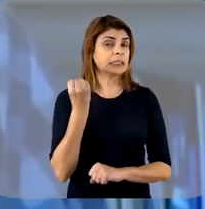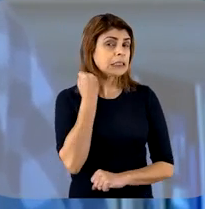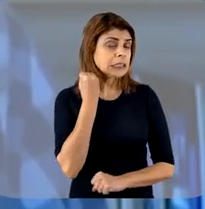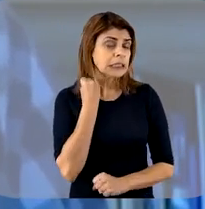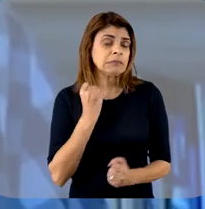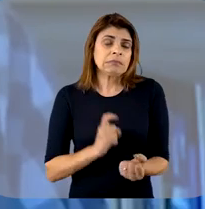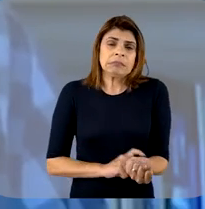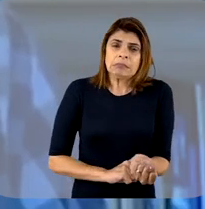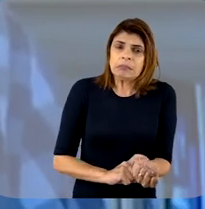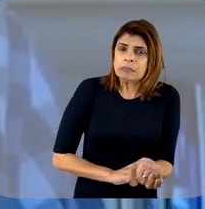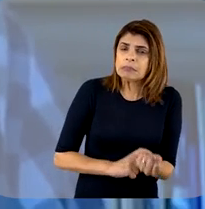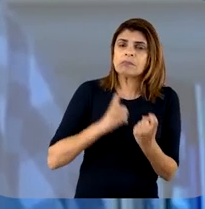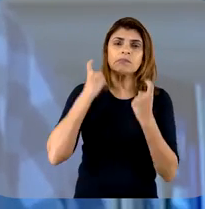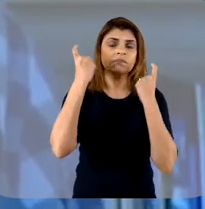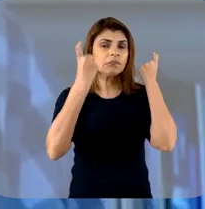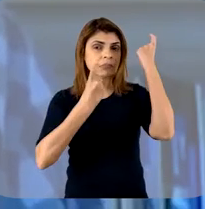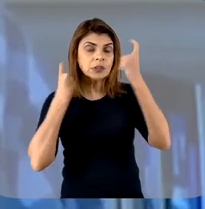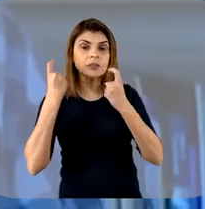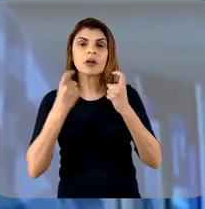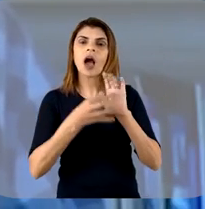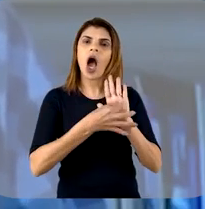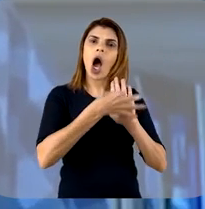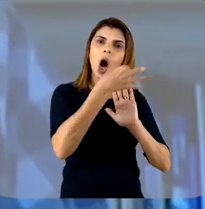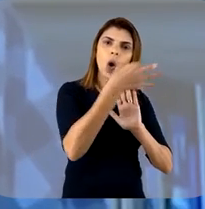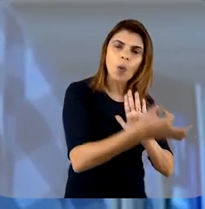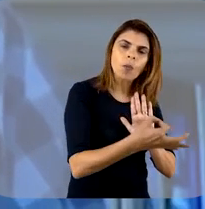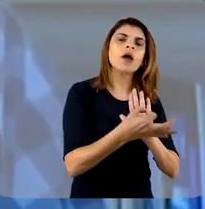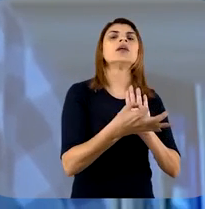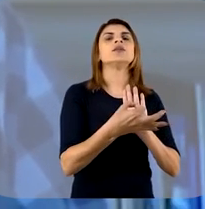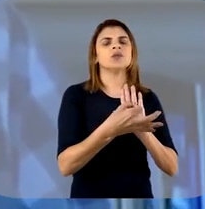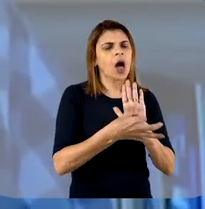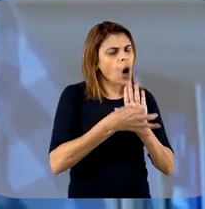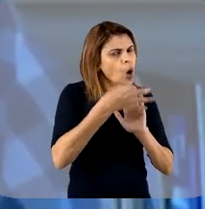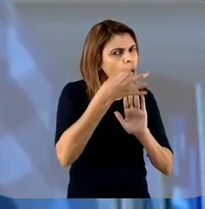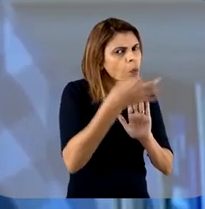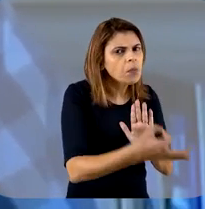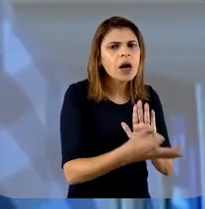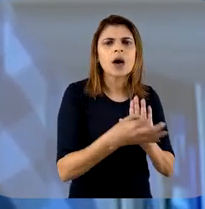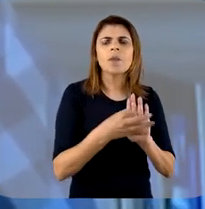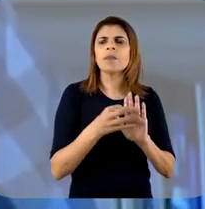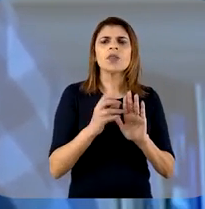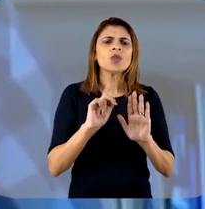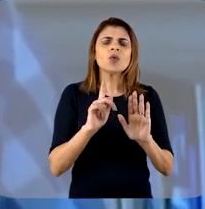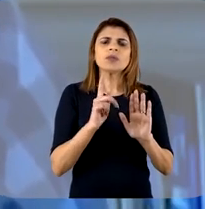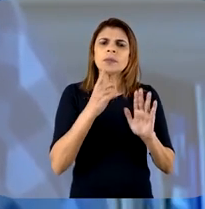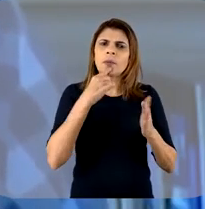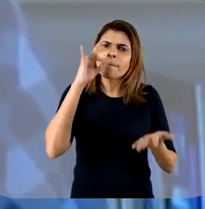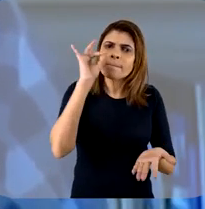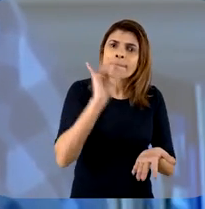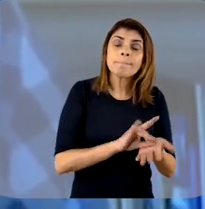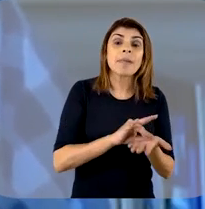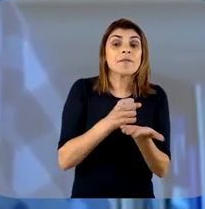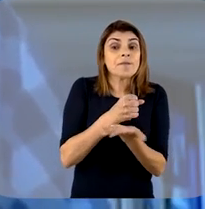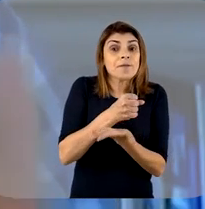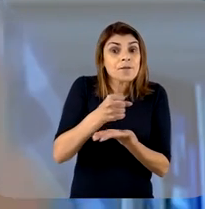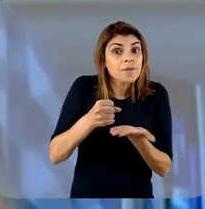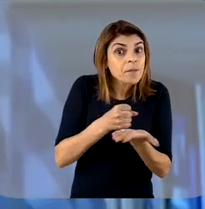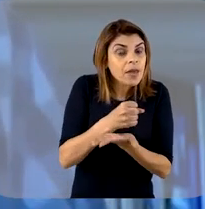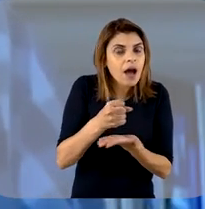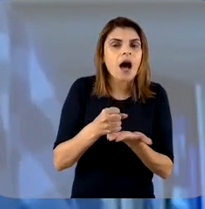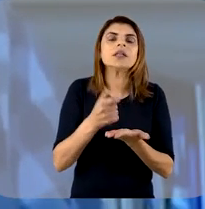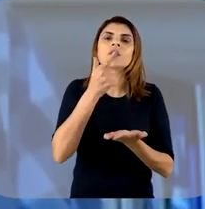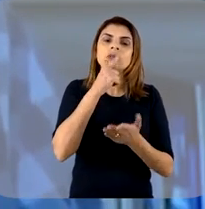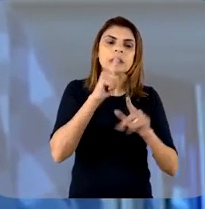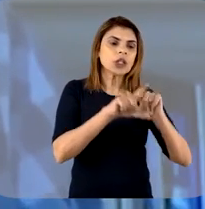muita tensão e, portanto, um momento de argumentos muito apaixonados. Nada contra a paixão, mas é fundamental que nós façamos